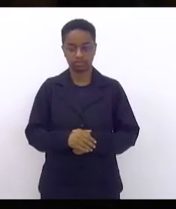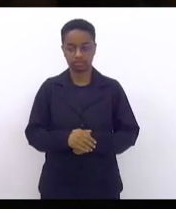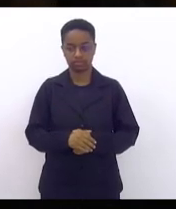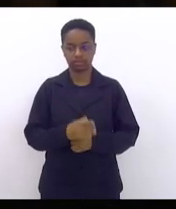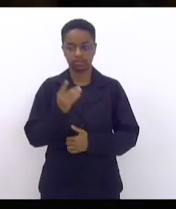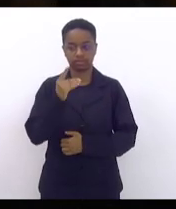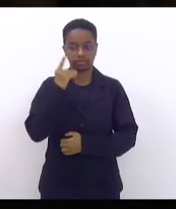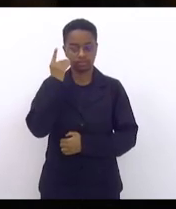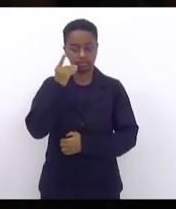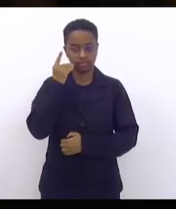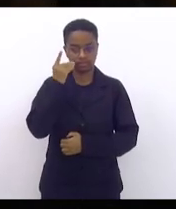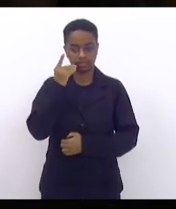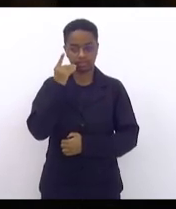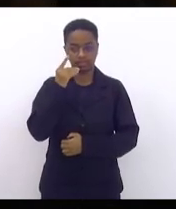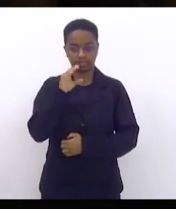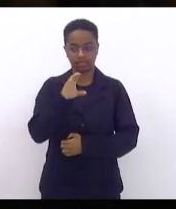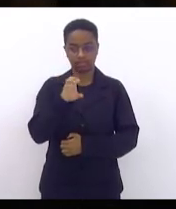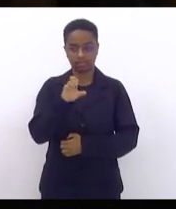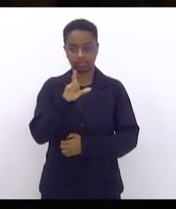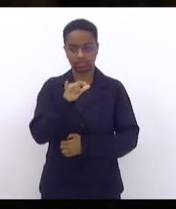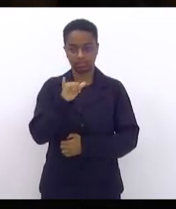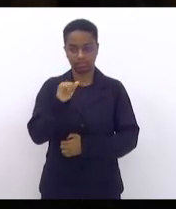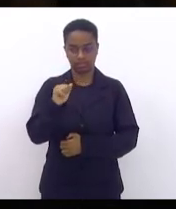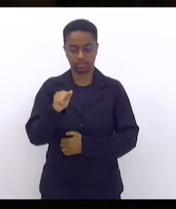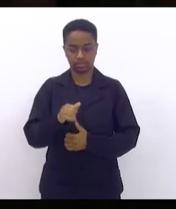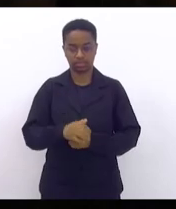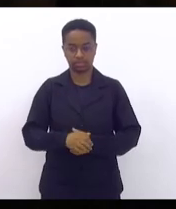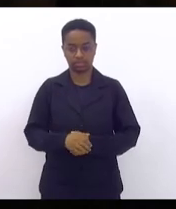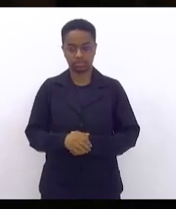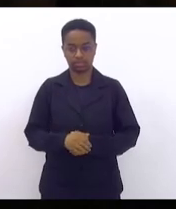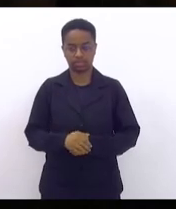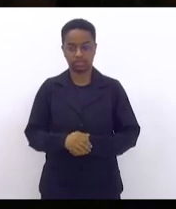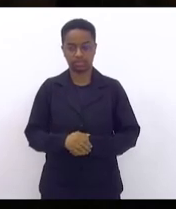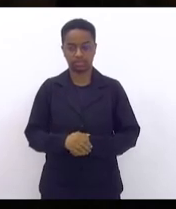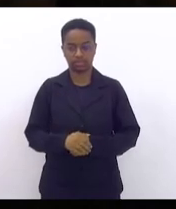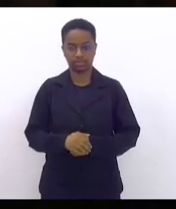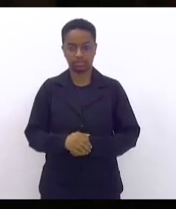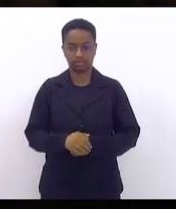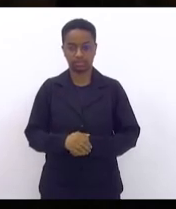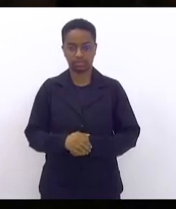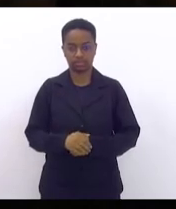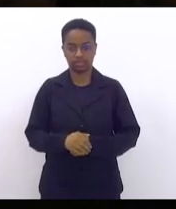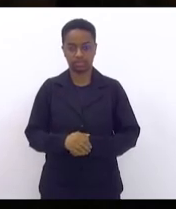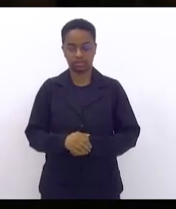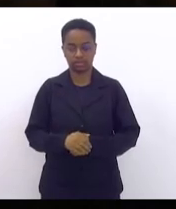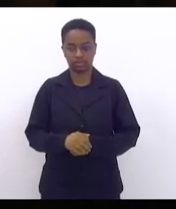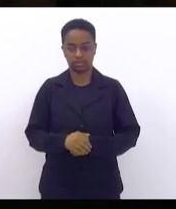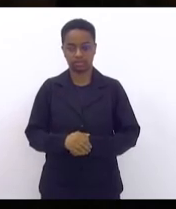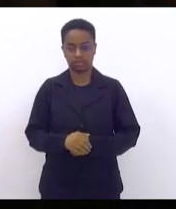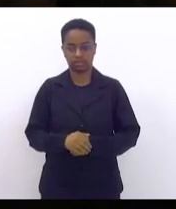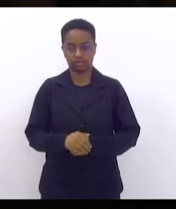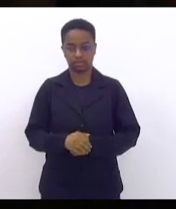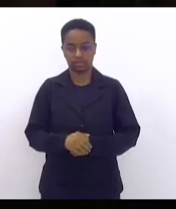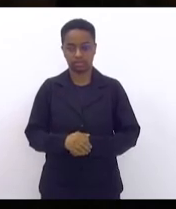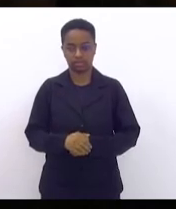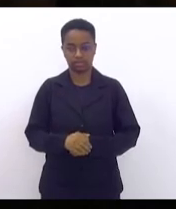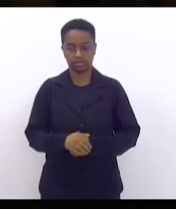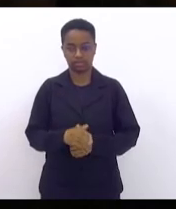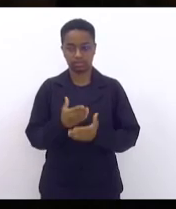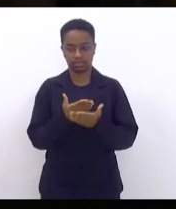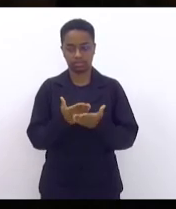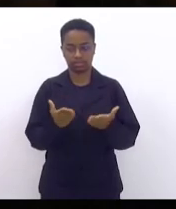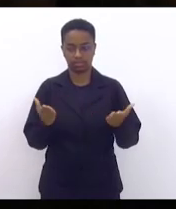deputada Célia Jordão senhoras e senhores